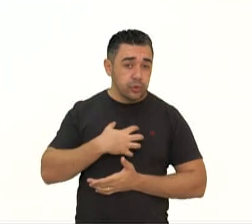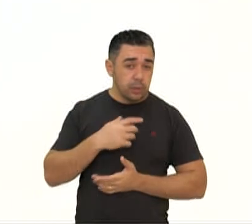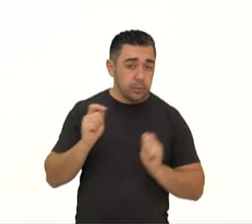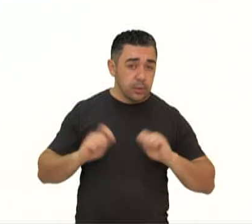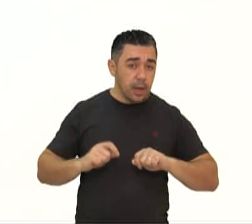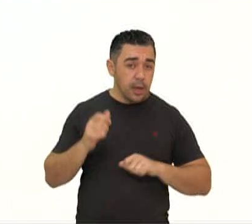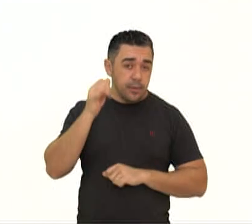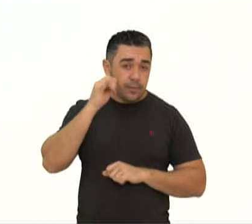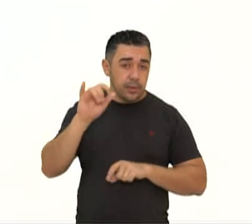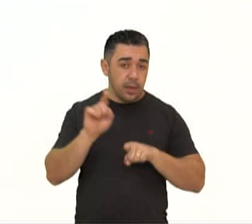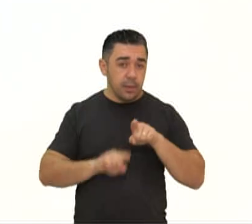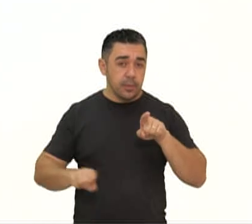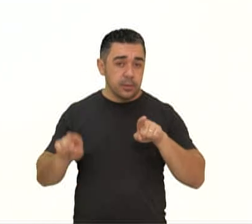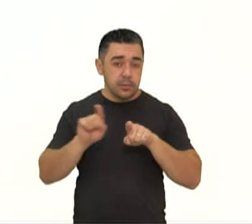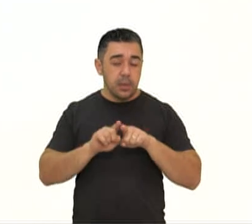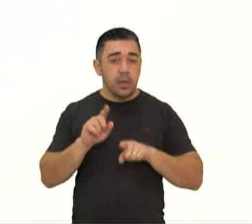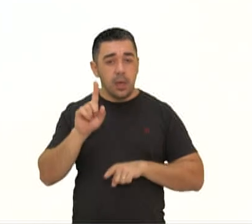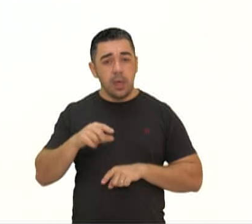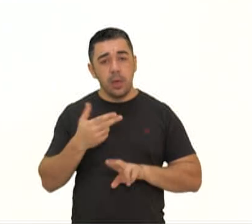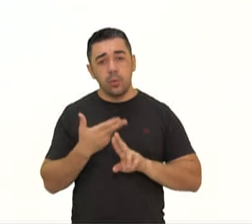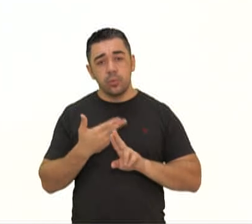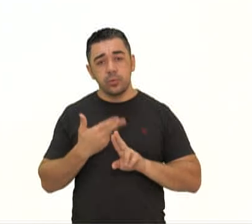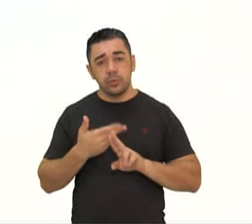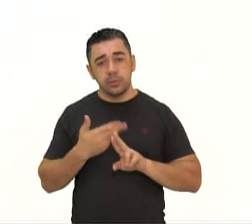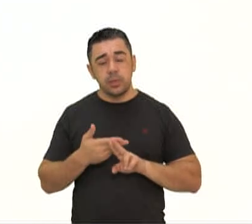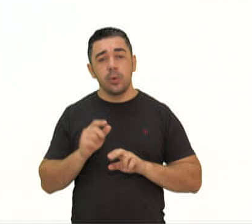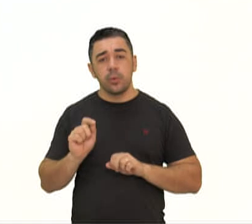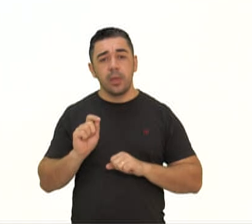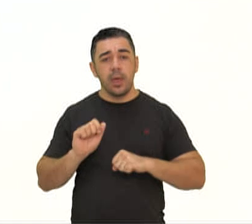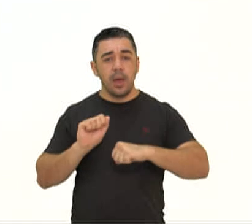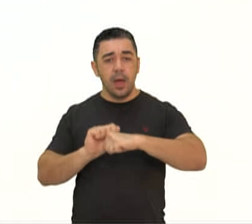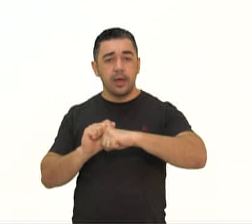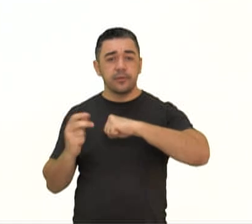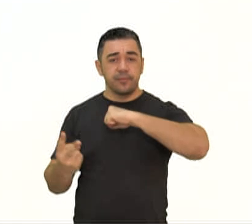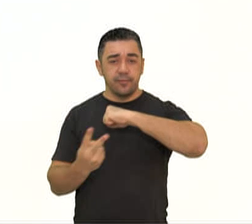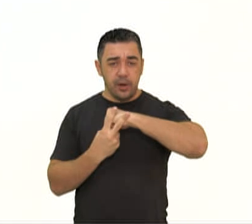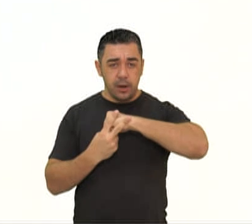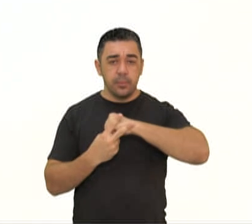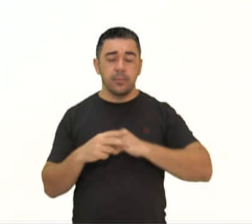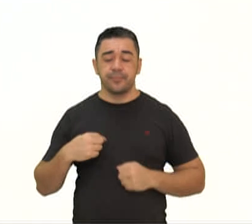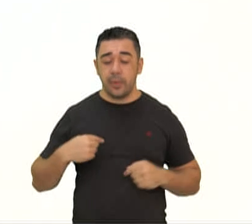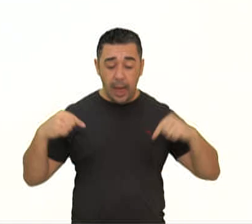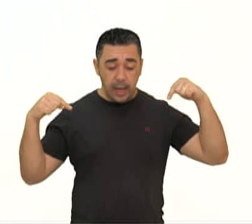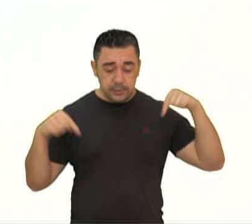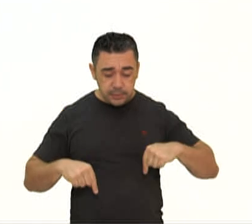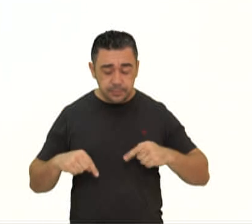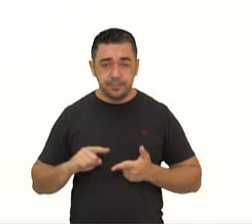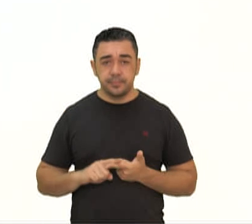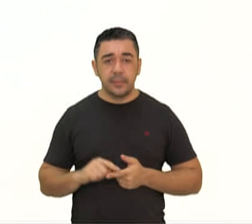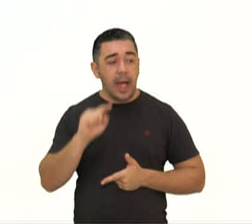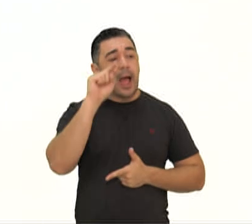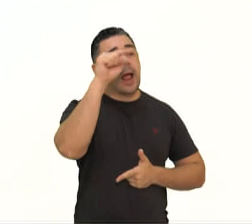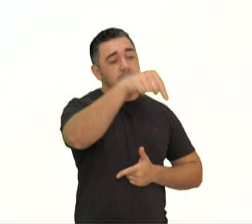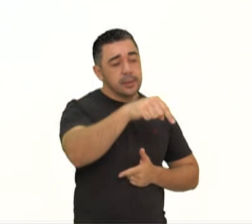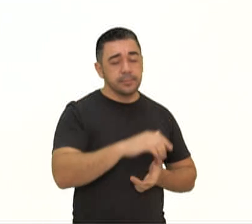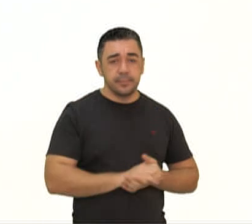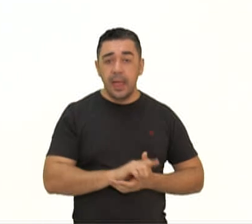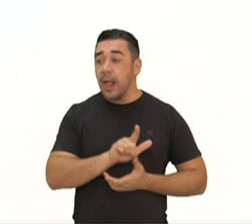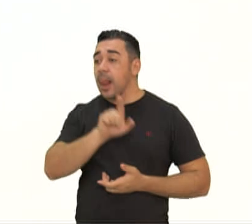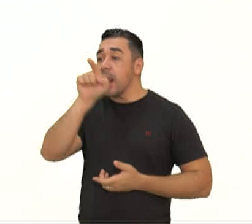repetições é a partir do uso de expressões adverbiais como aqui, ali,